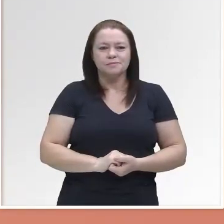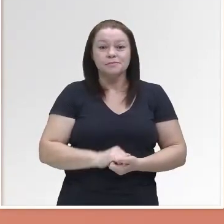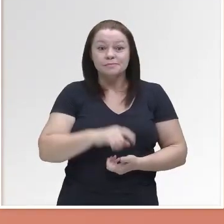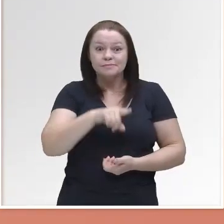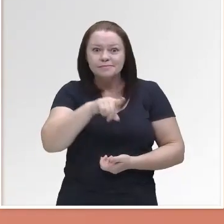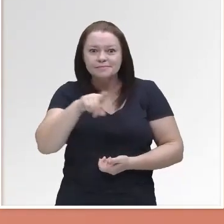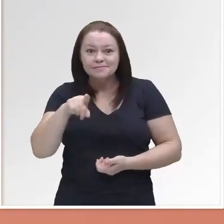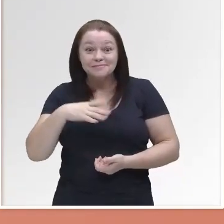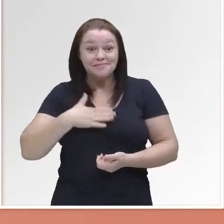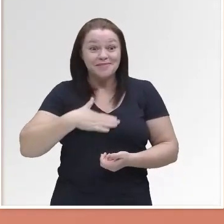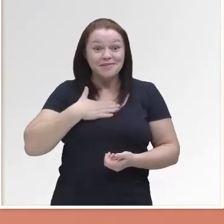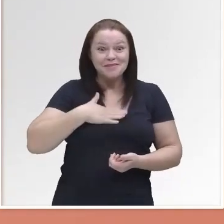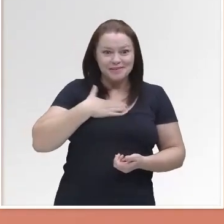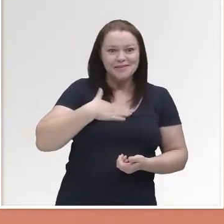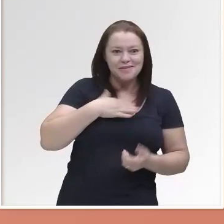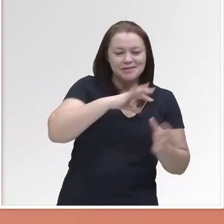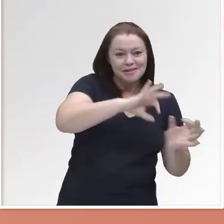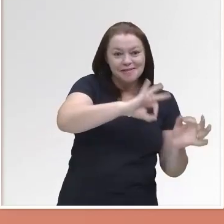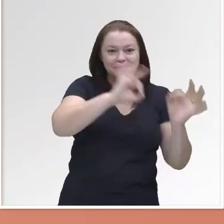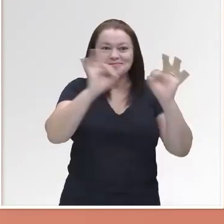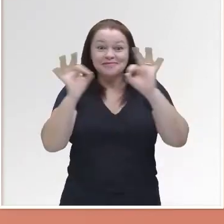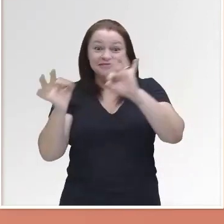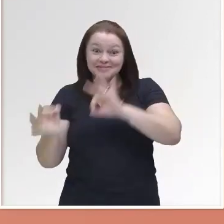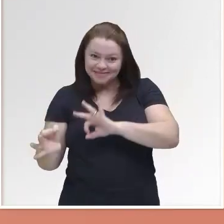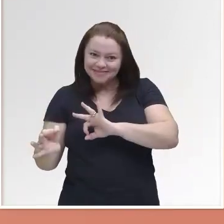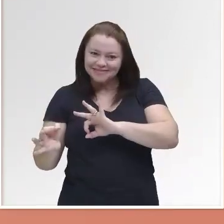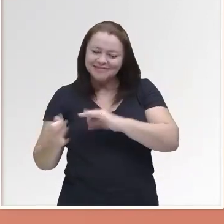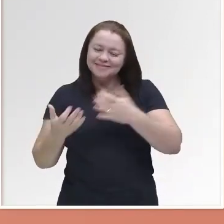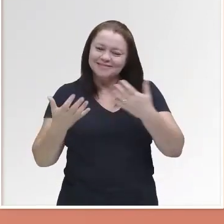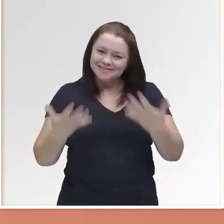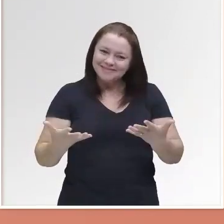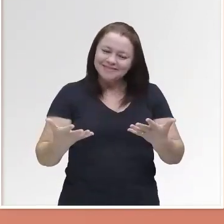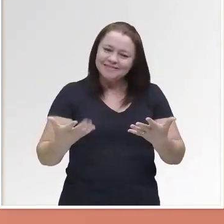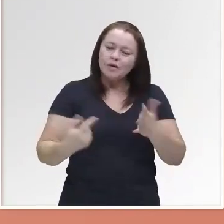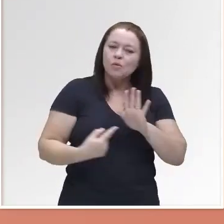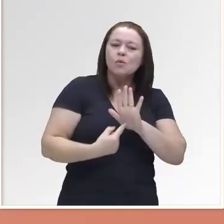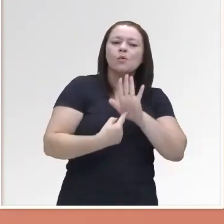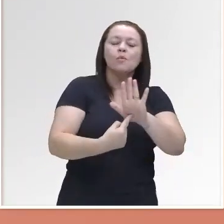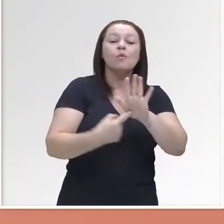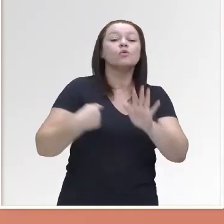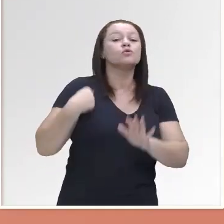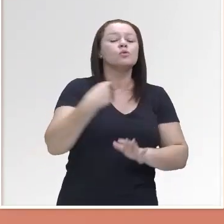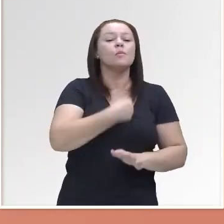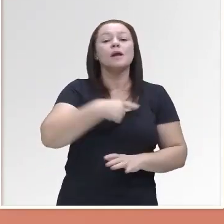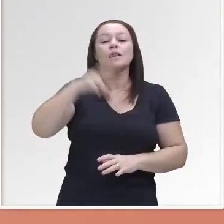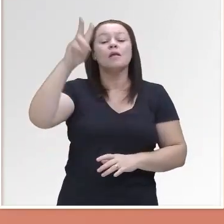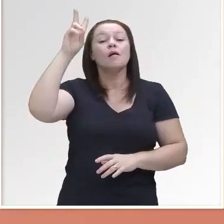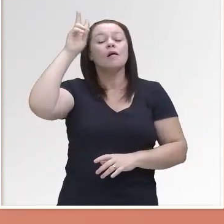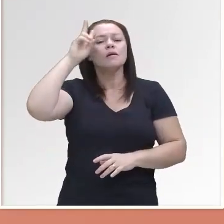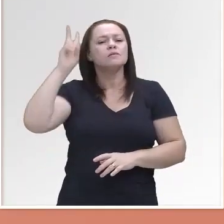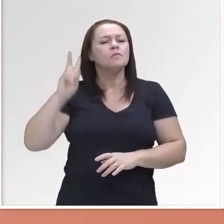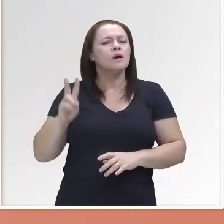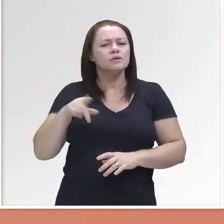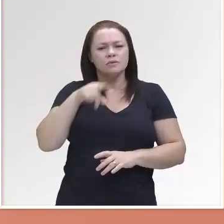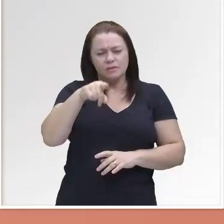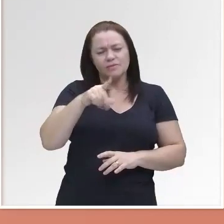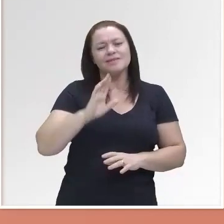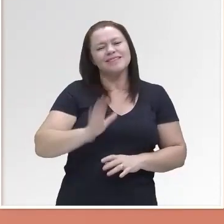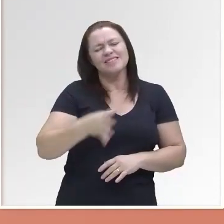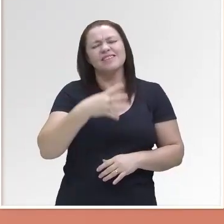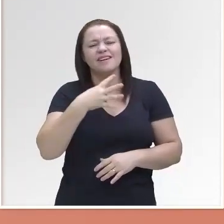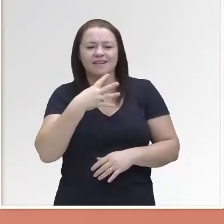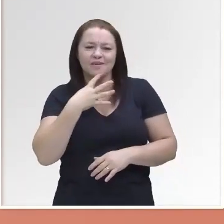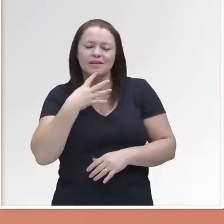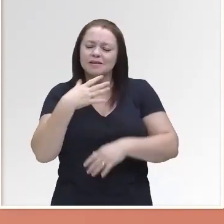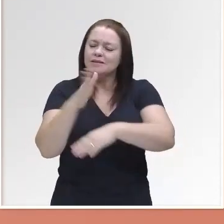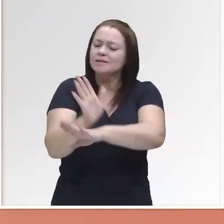Vocês gostaram do vídeo? O vídeo trouxe para nós uma história que provavelmente você já conhecia, da Pequena